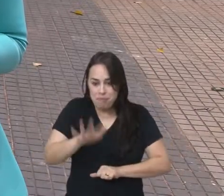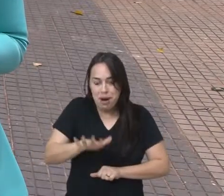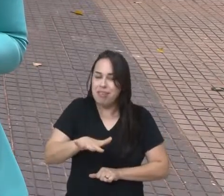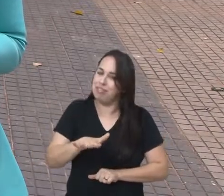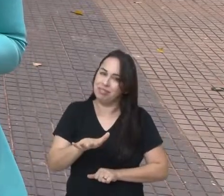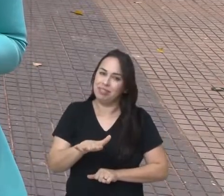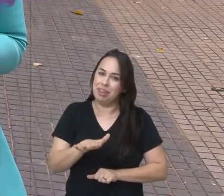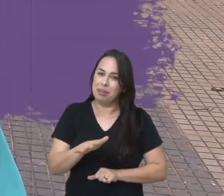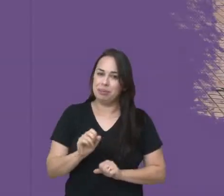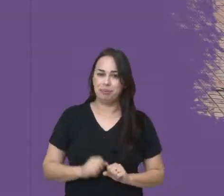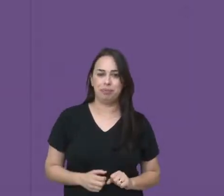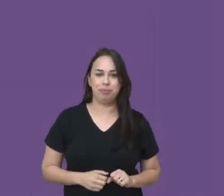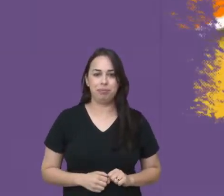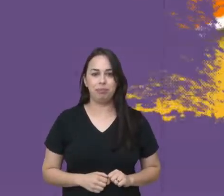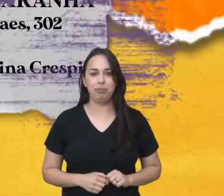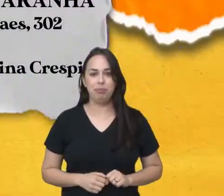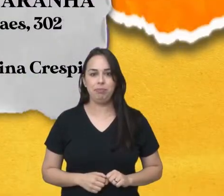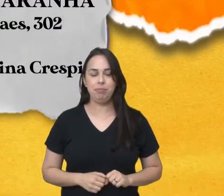uma opção, por que não?